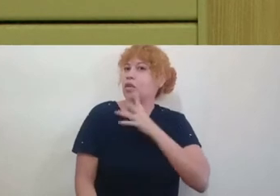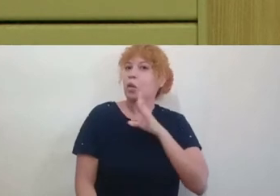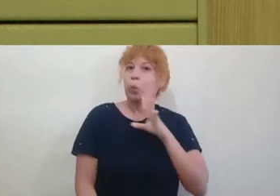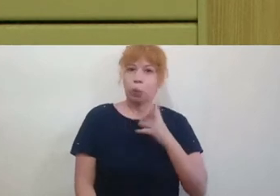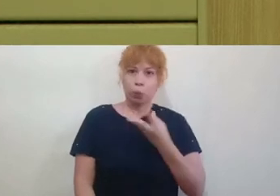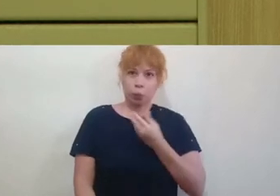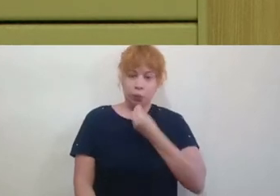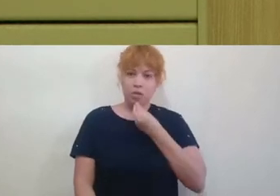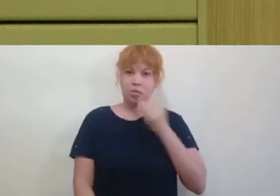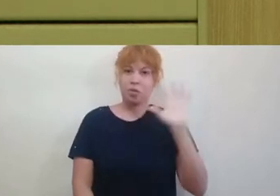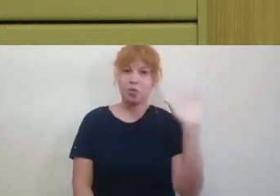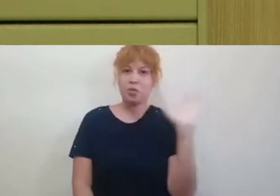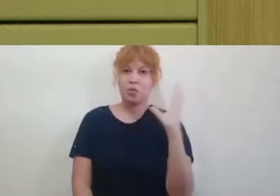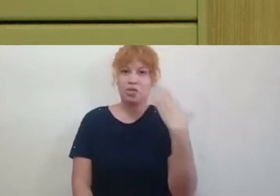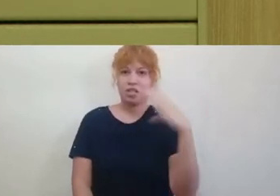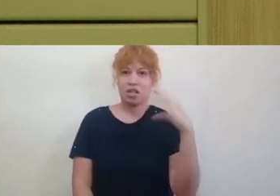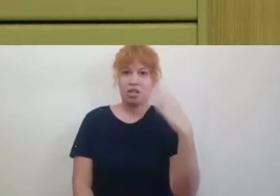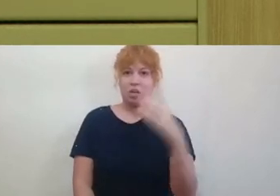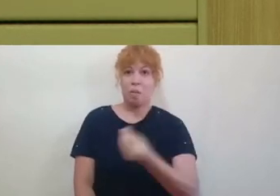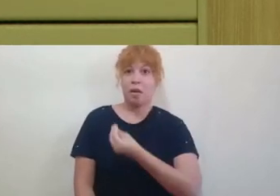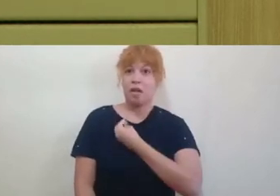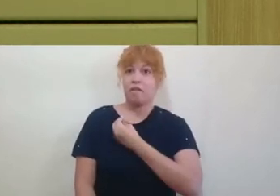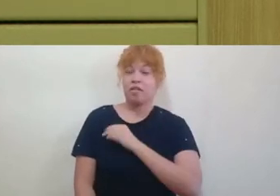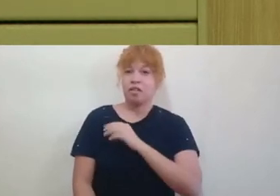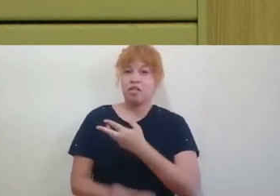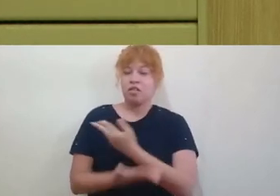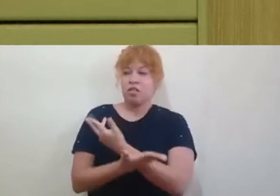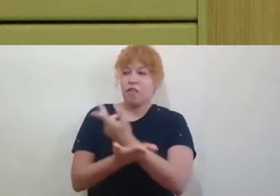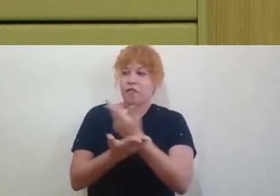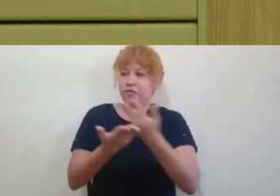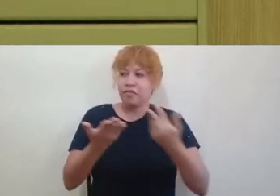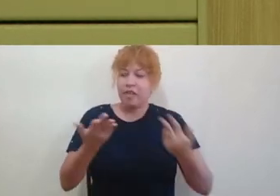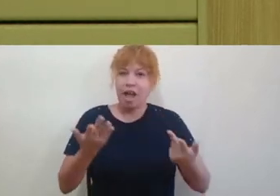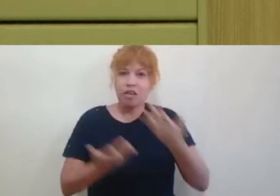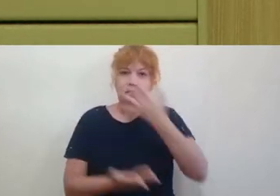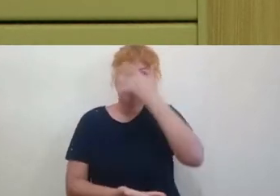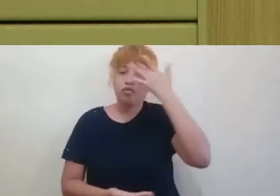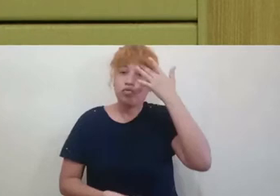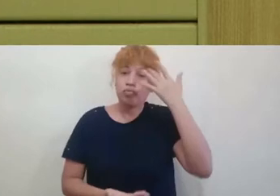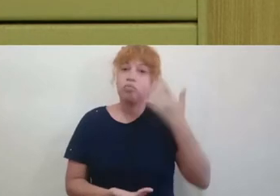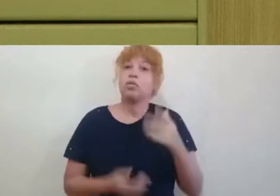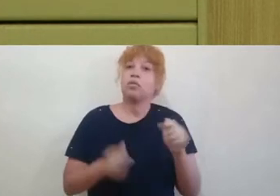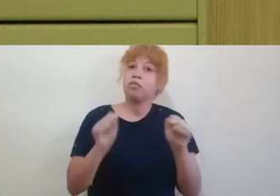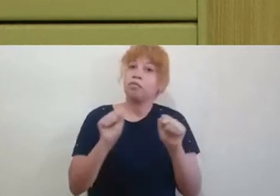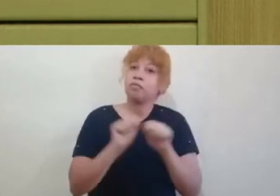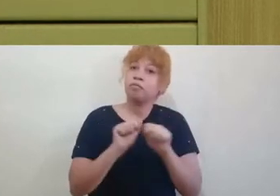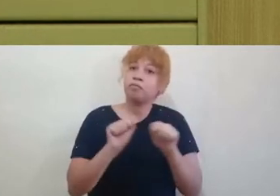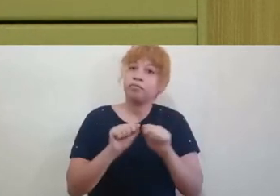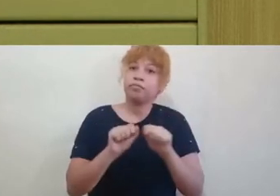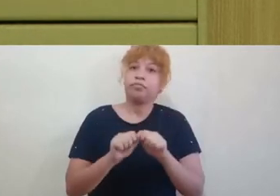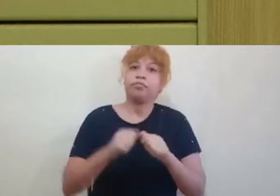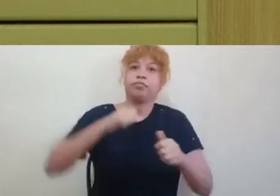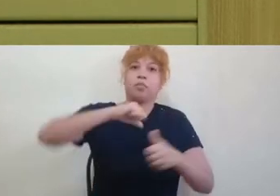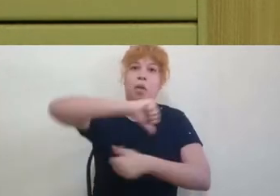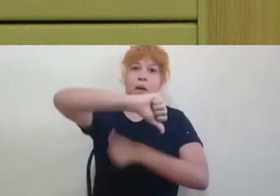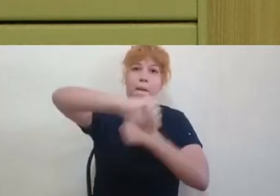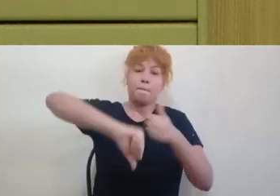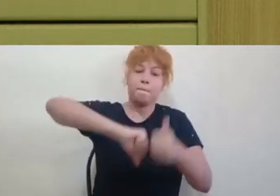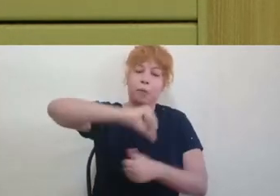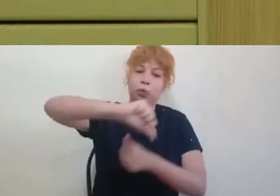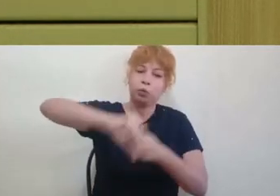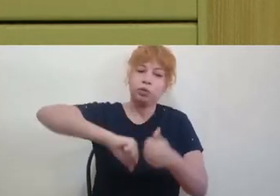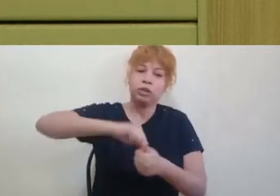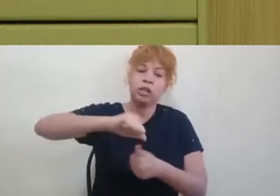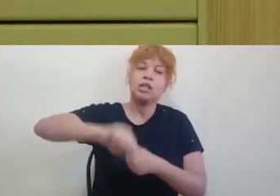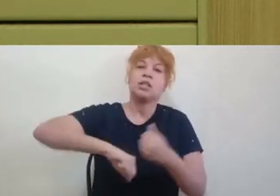sim, uma revolução pessoal. Mas na educação, que não é um projeto de um, é um projeto de